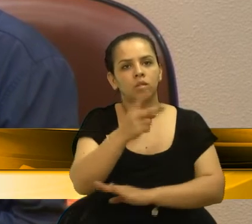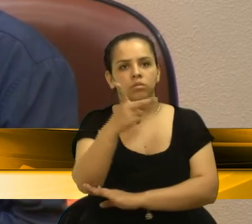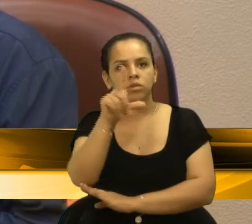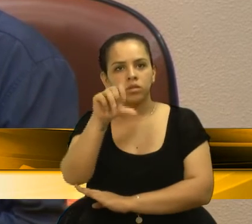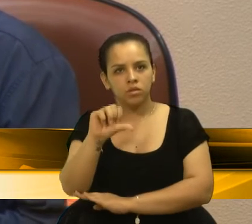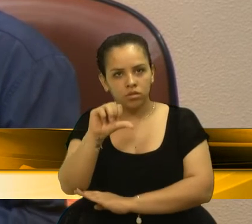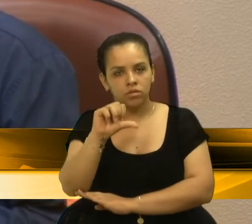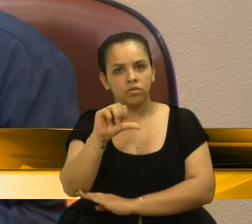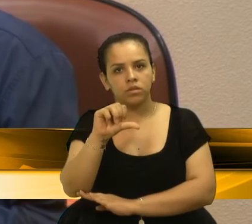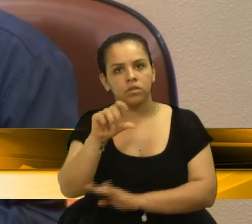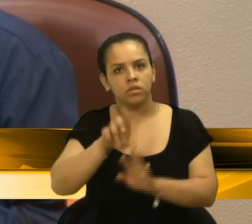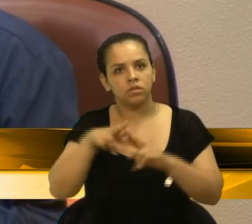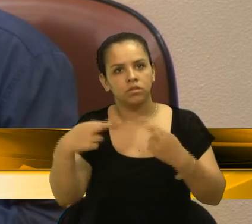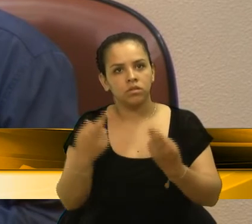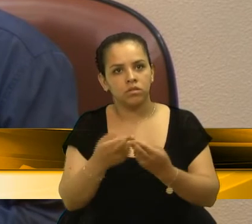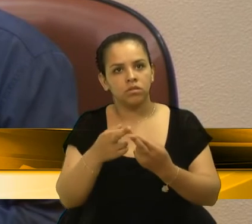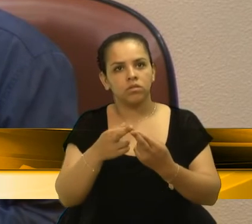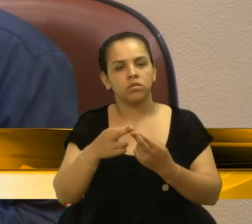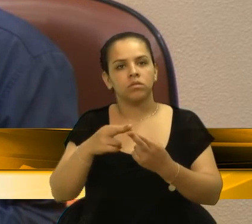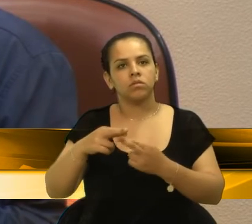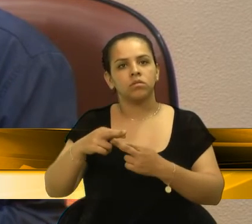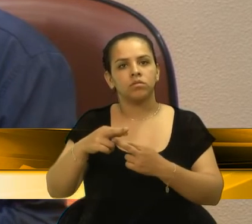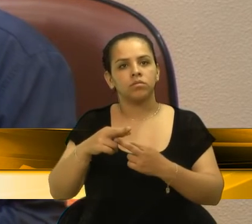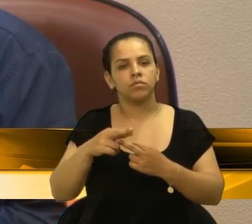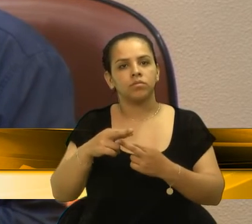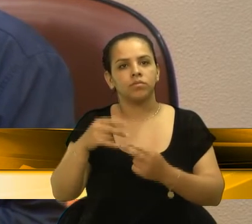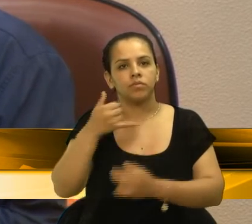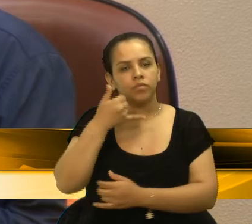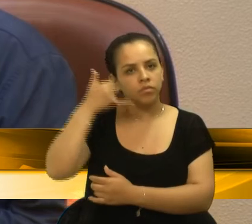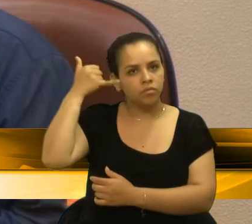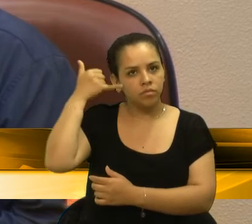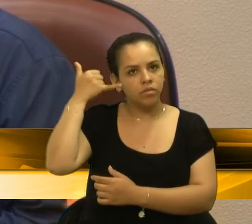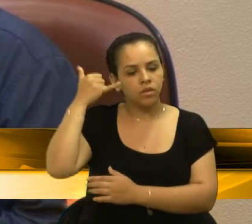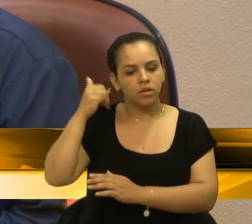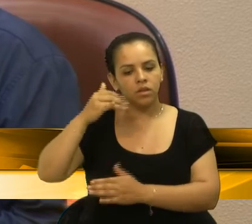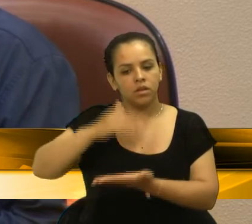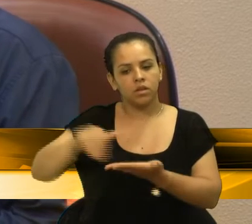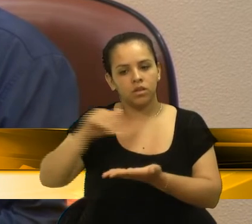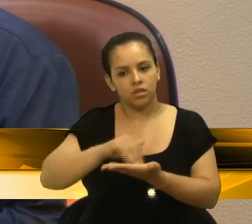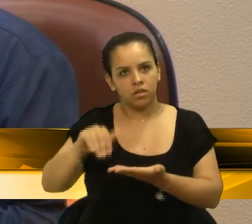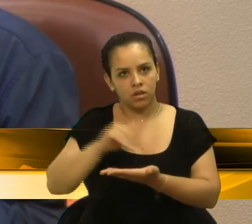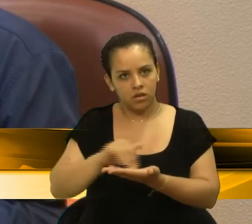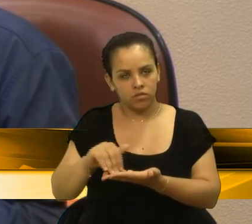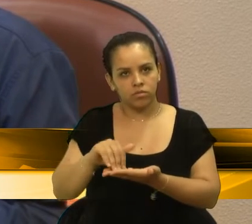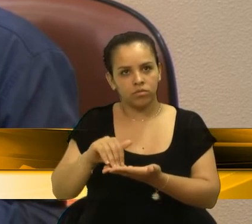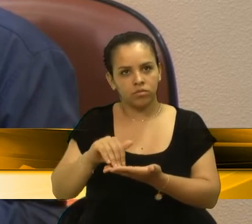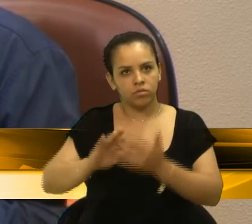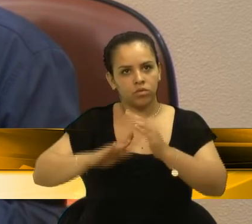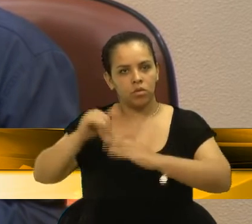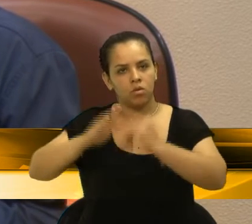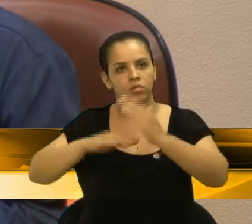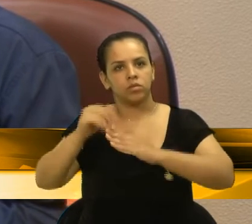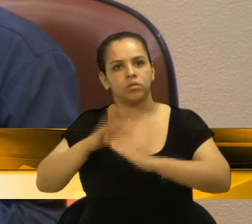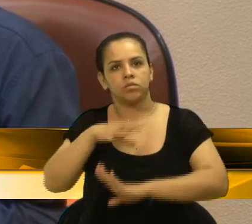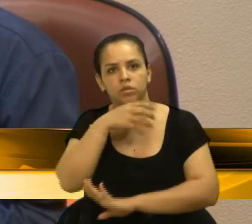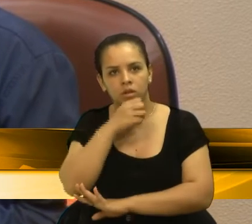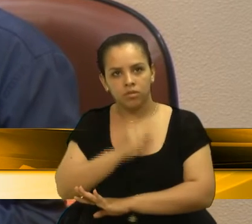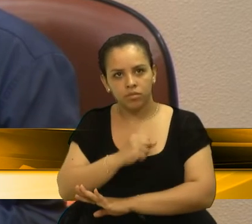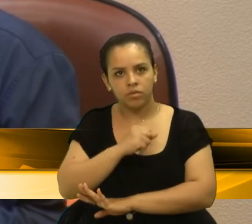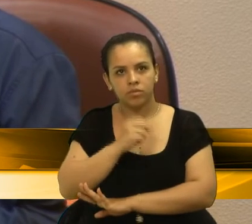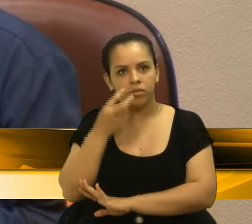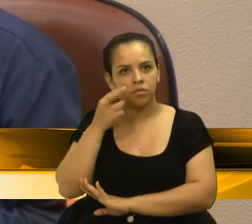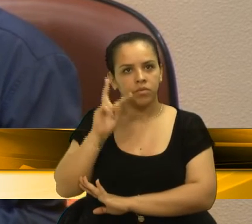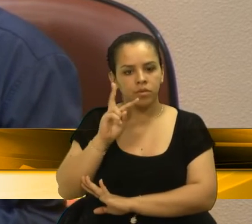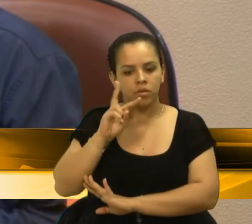referente à audiência de oitiva da testemunha Frei Jaime João Bêtega, secretário do Conselho de Obras Sociais dos Freios Capuchinhos, referente à denúncia para apuração de